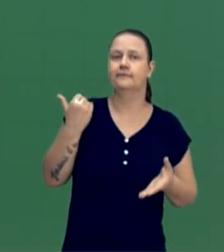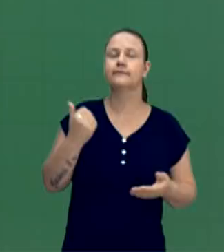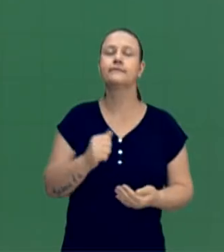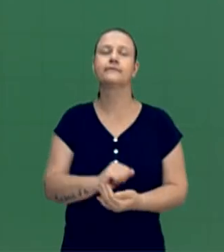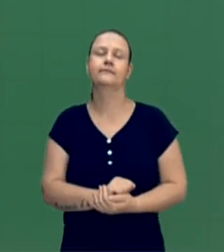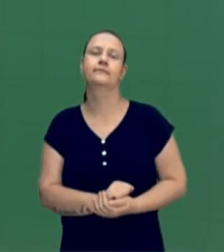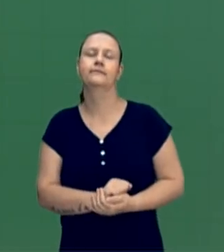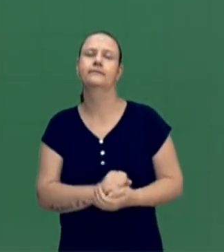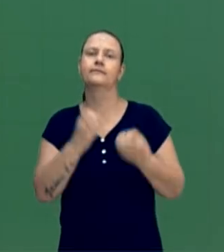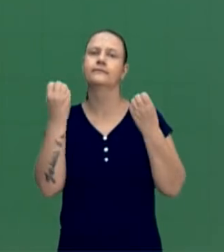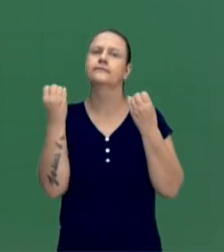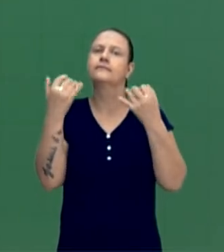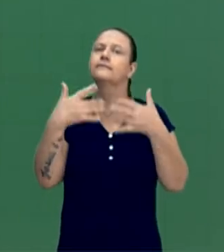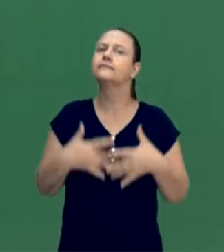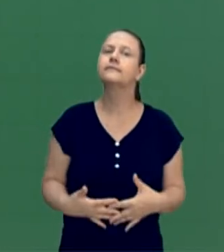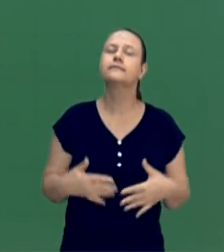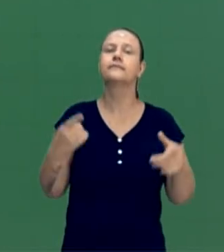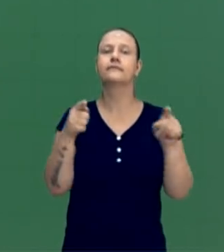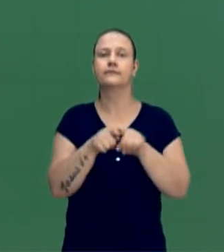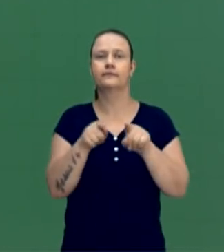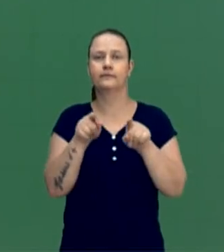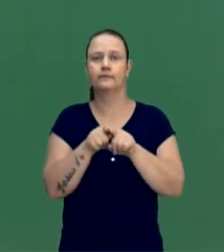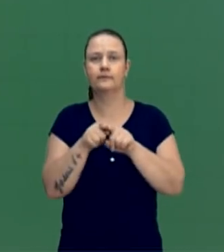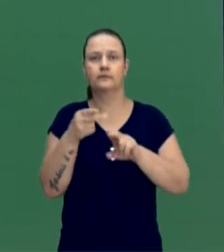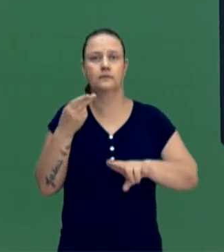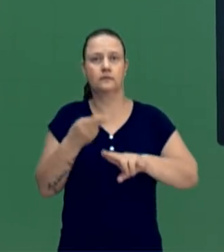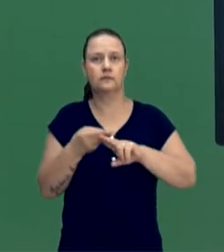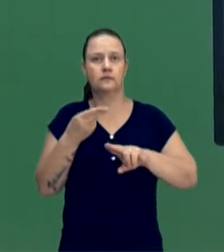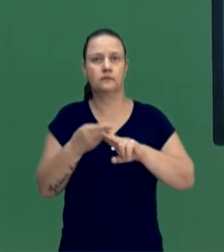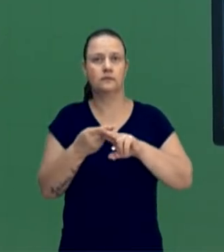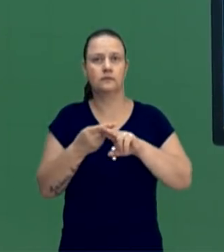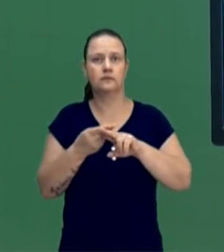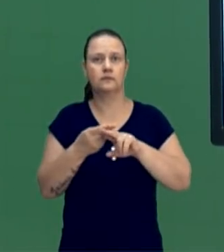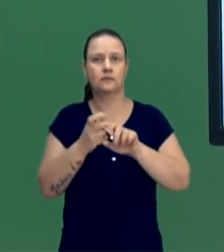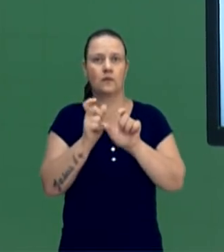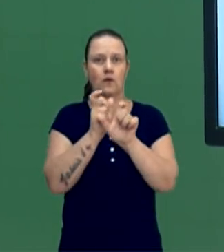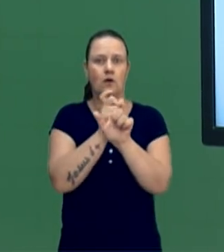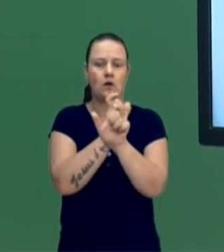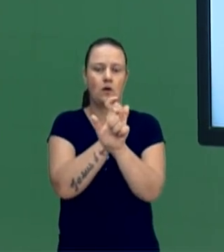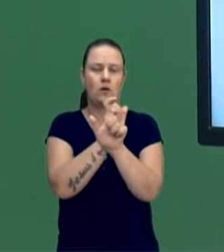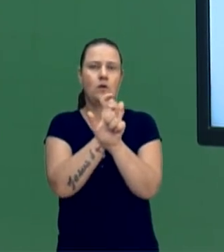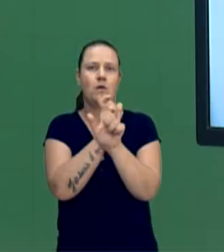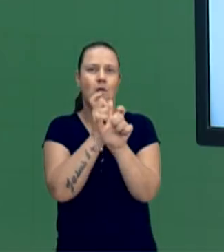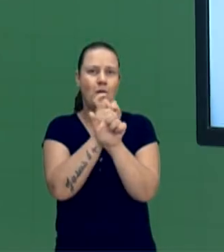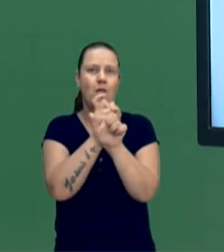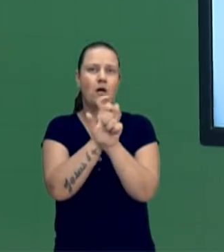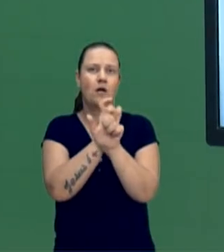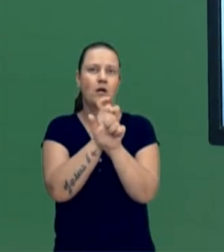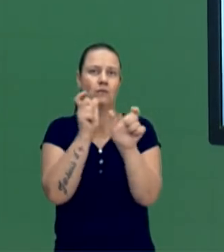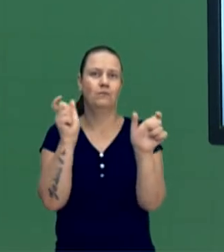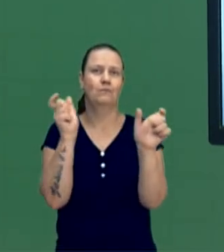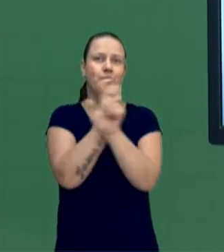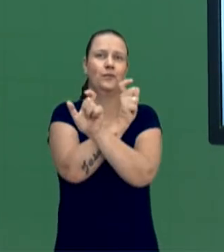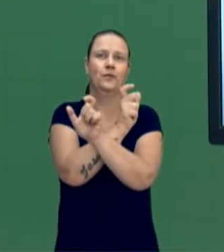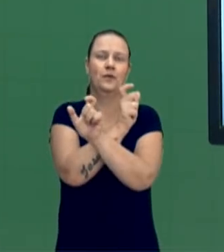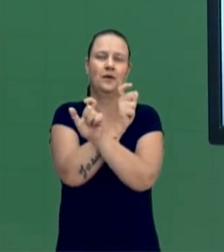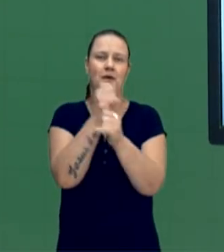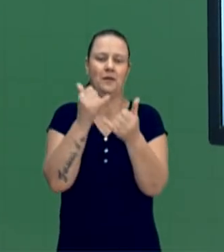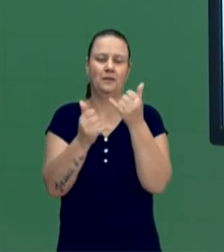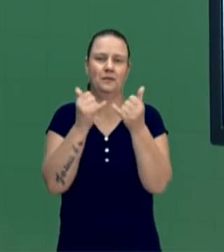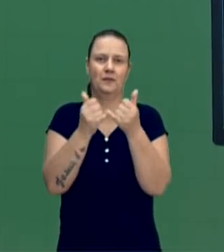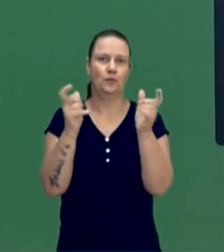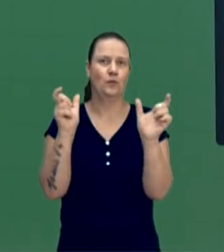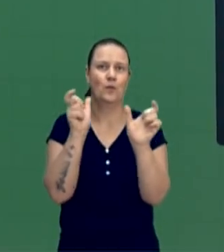Vamos falar também sobre o uso do antônimo, vocês já vão descobrir o que é isso. E também um